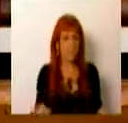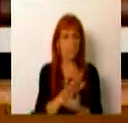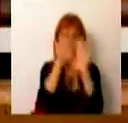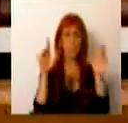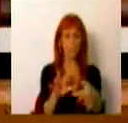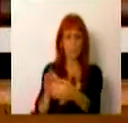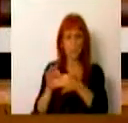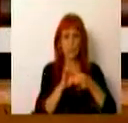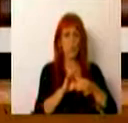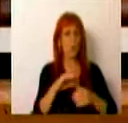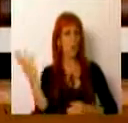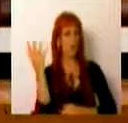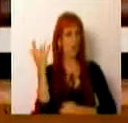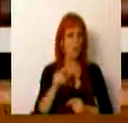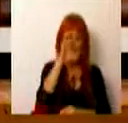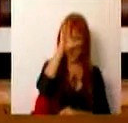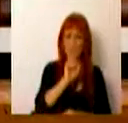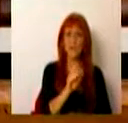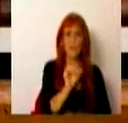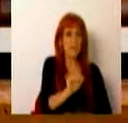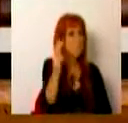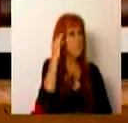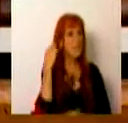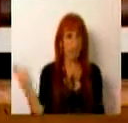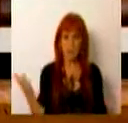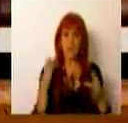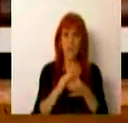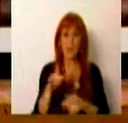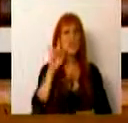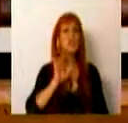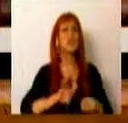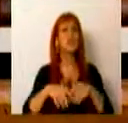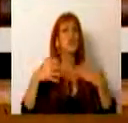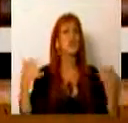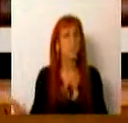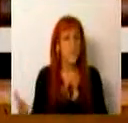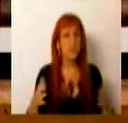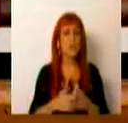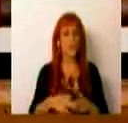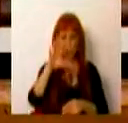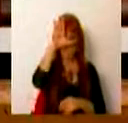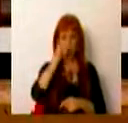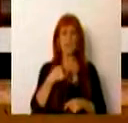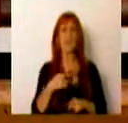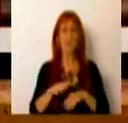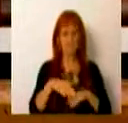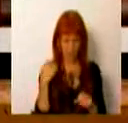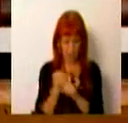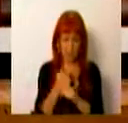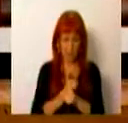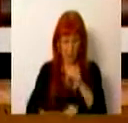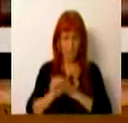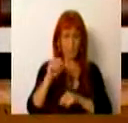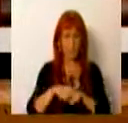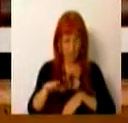na colaboração virtuosa com o Governo Regional da Madeira. Senhoras e senhores deputados, o Governo está a fazer o seu trabalho e